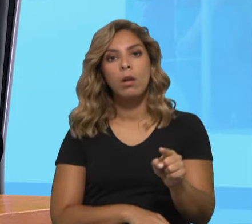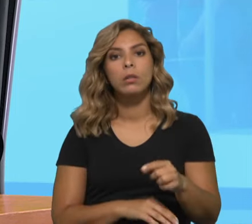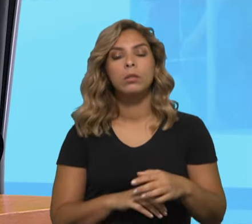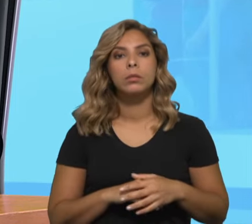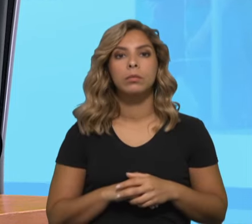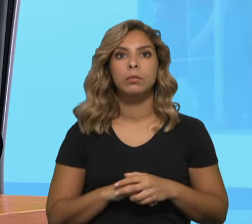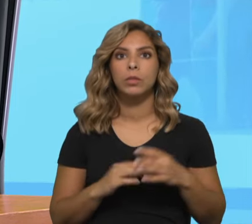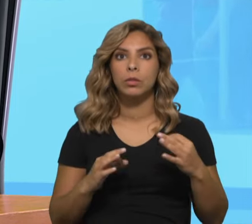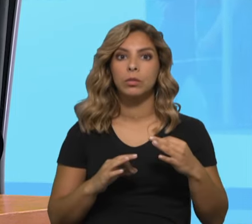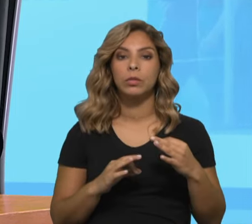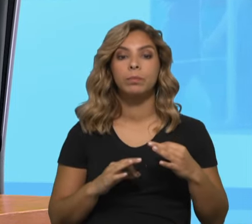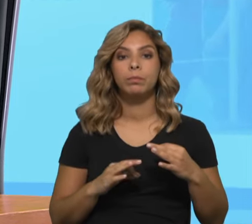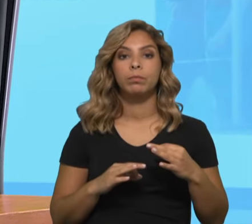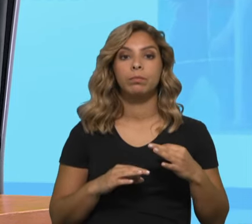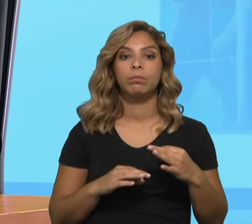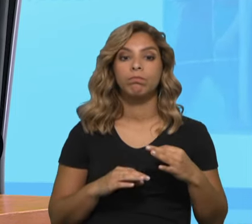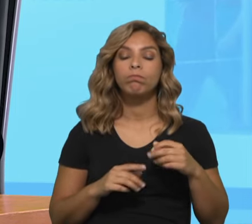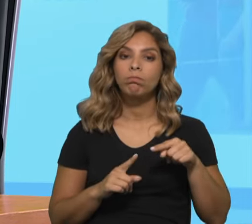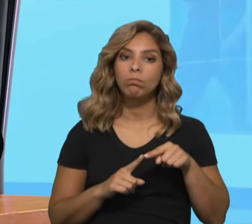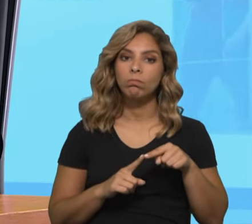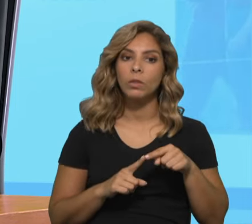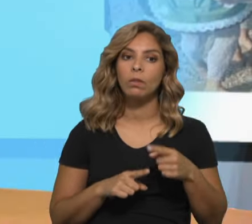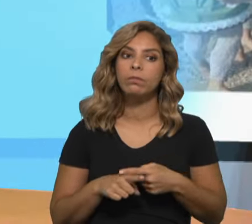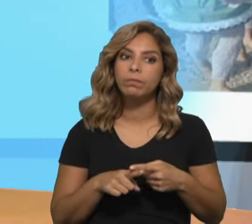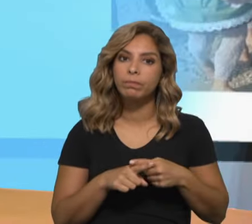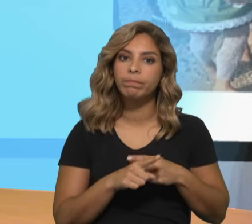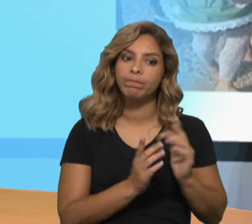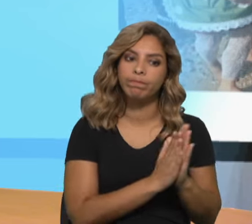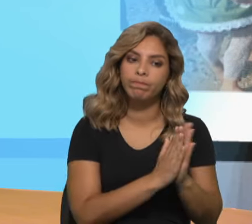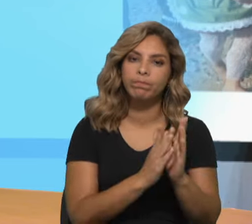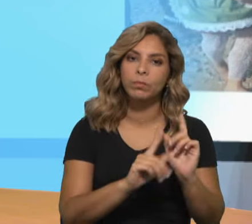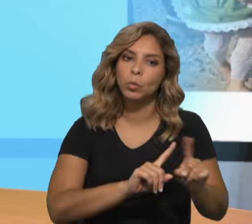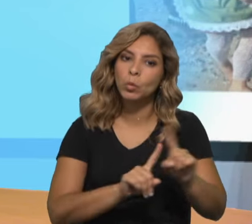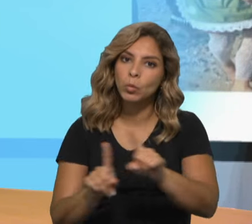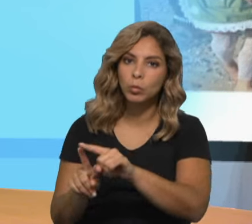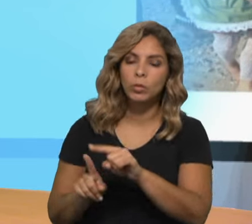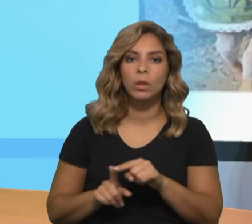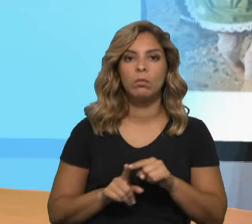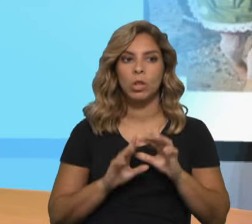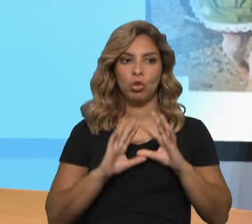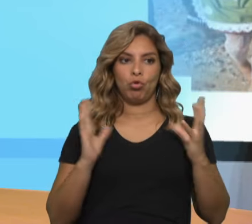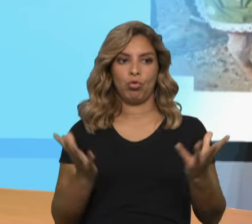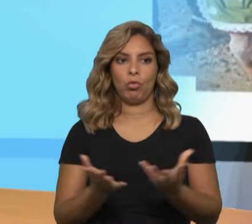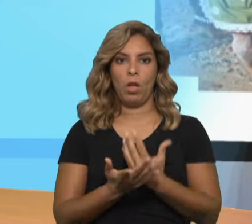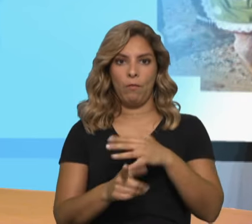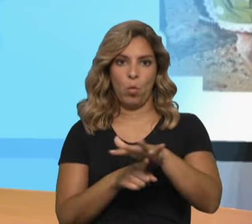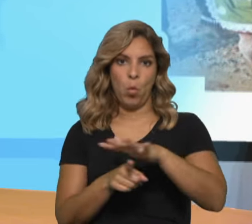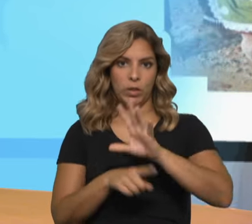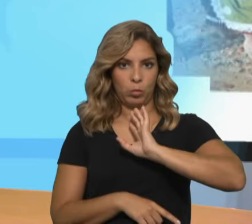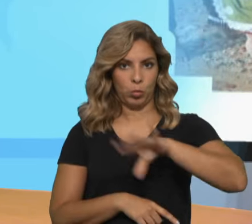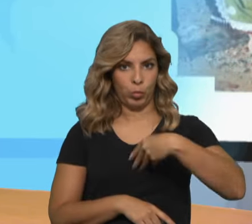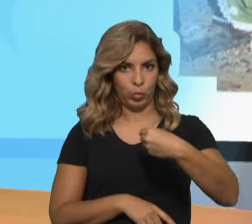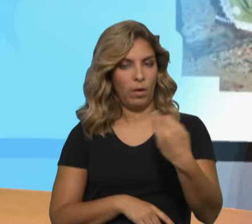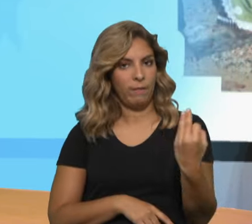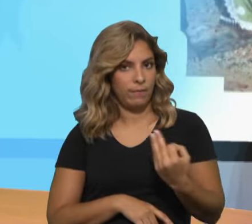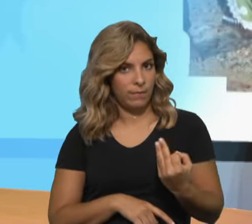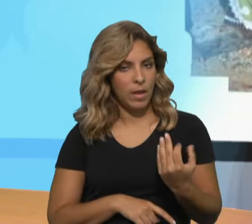conflito religioso ou motivado por religiões com um impacto global,